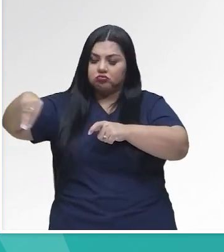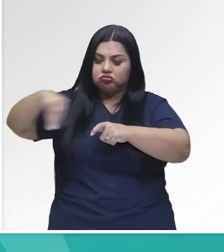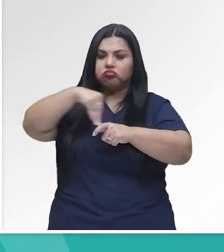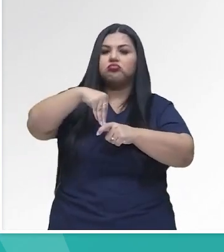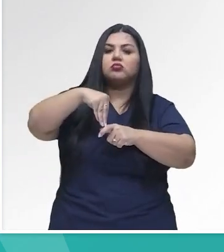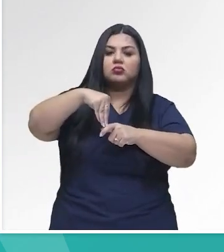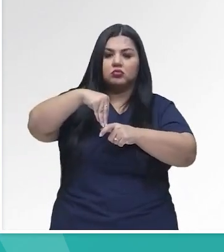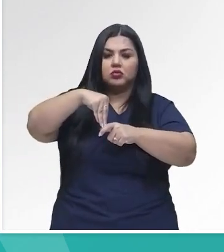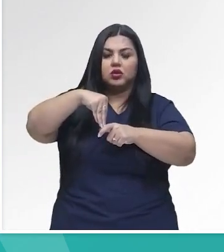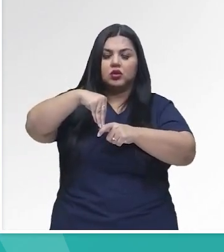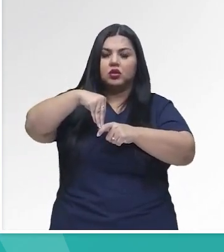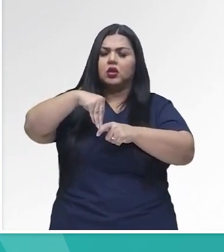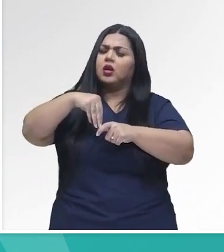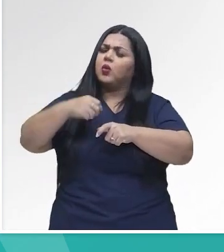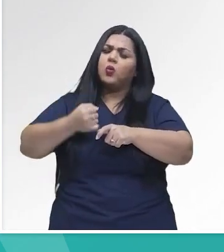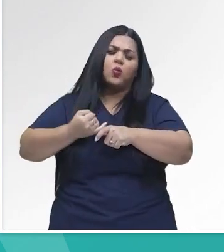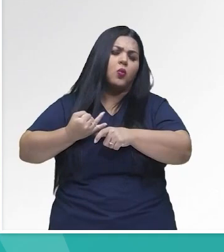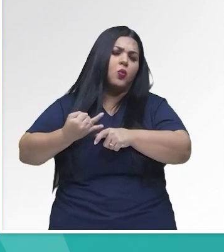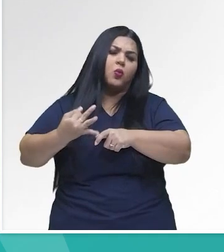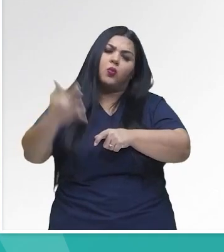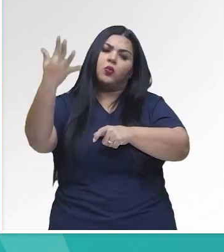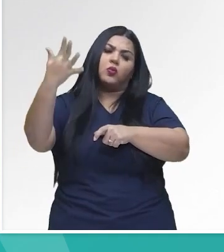tantas vezes,